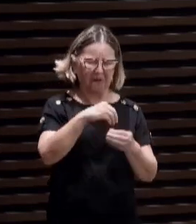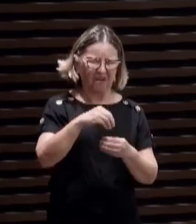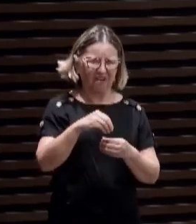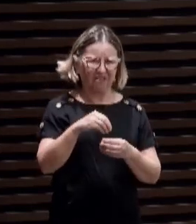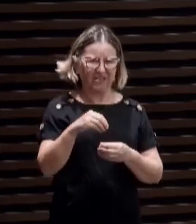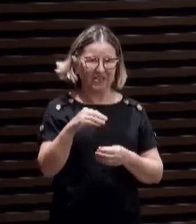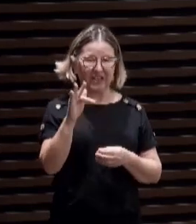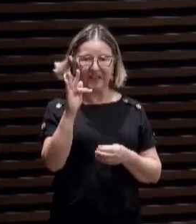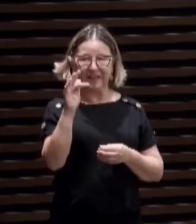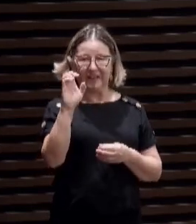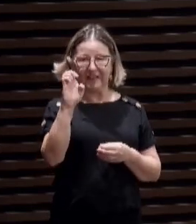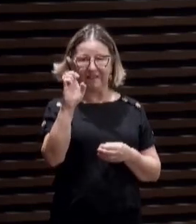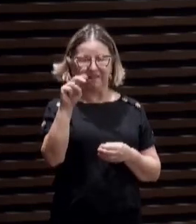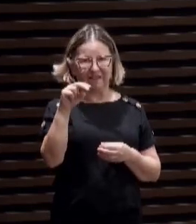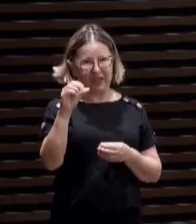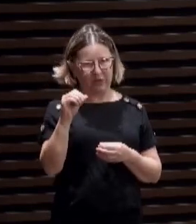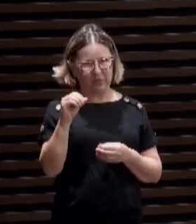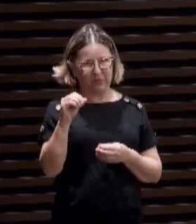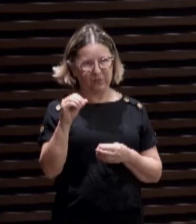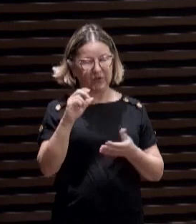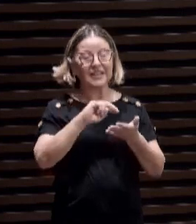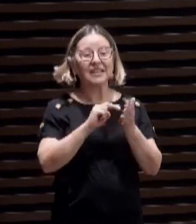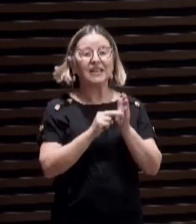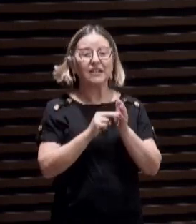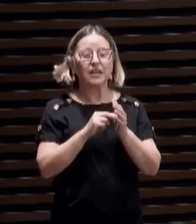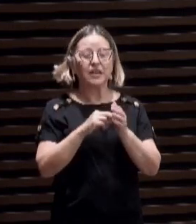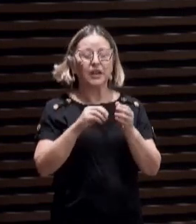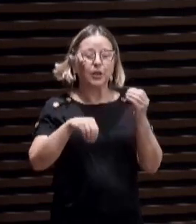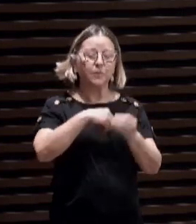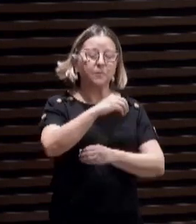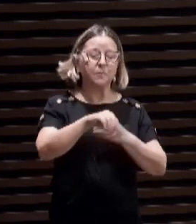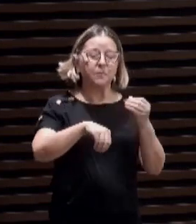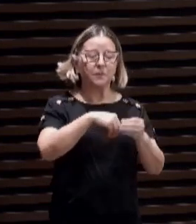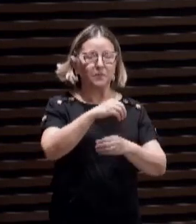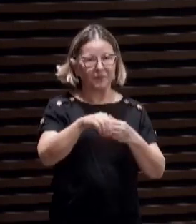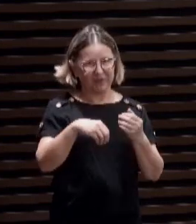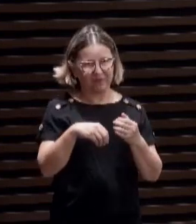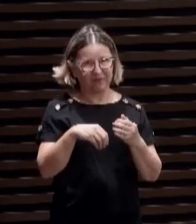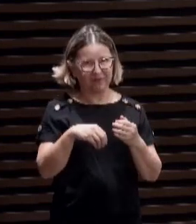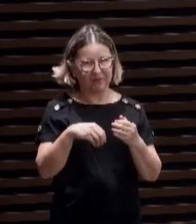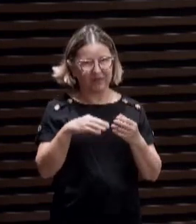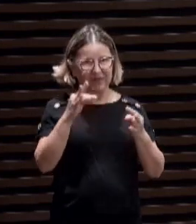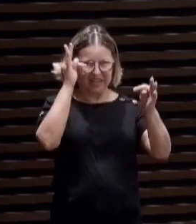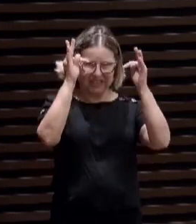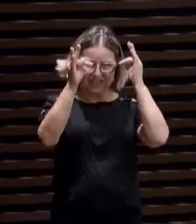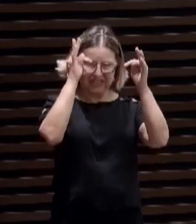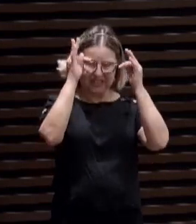misturas teológicas que nós vemos em nossos tempos, são as concessões que nós